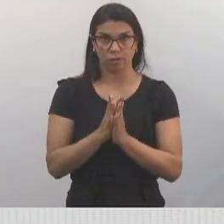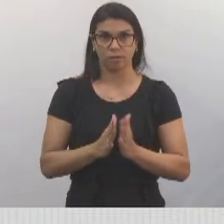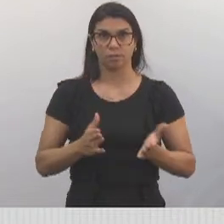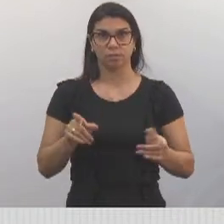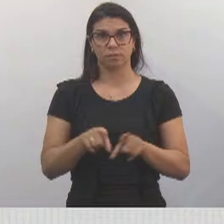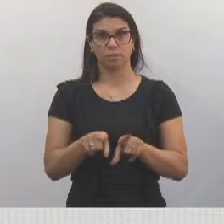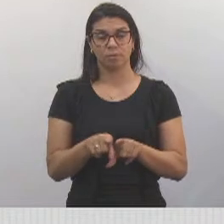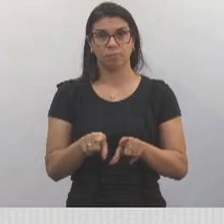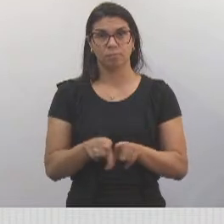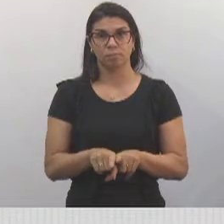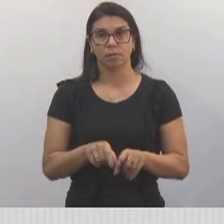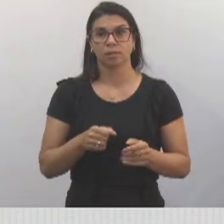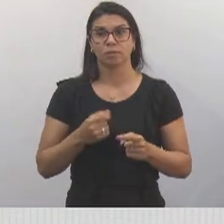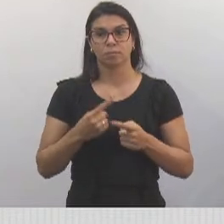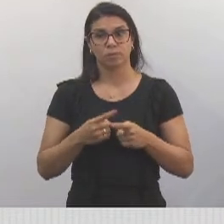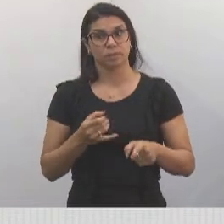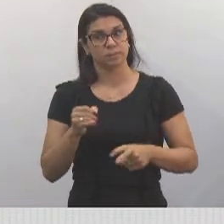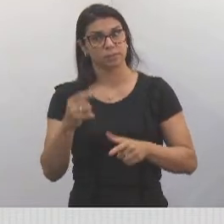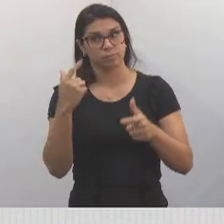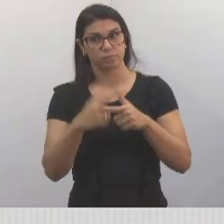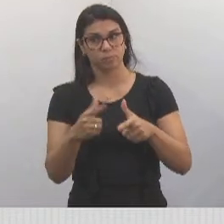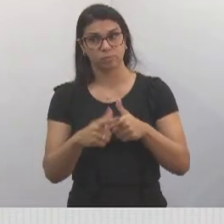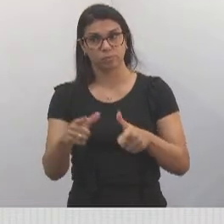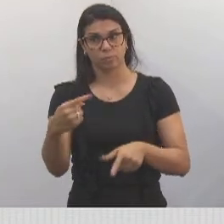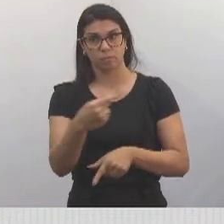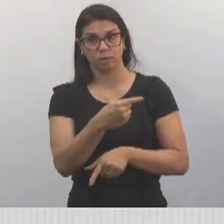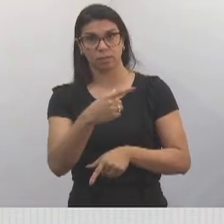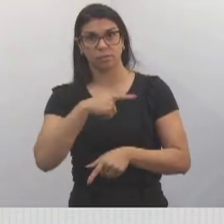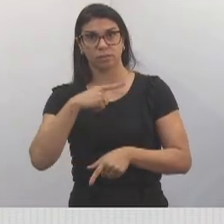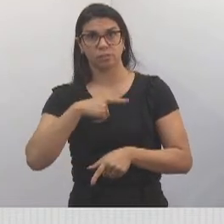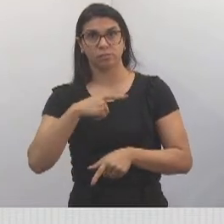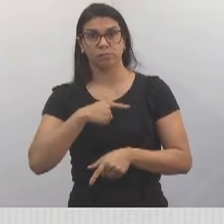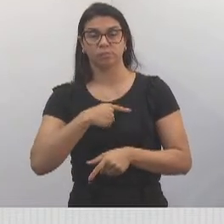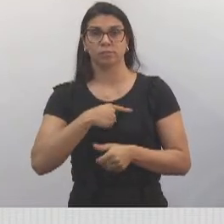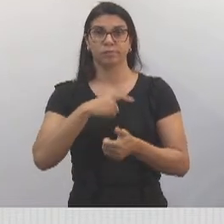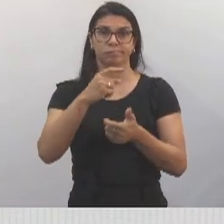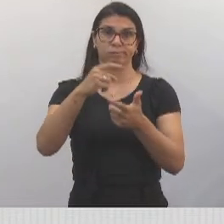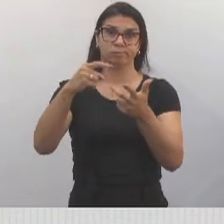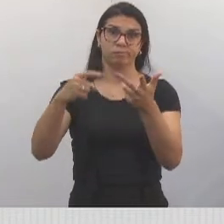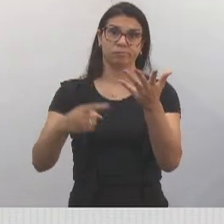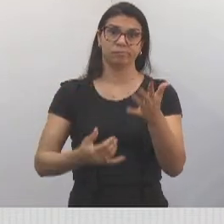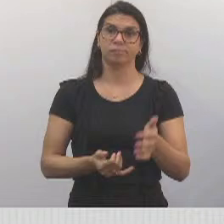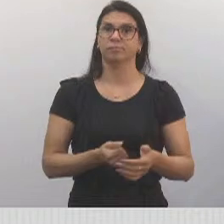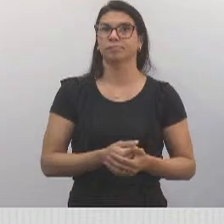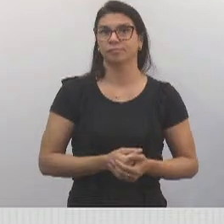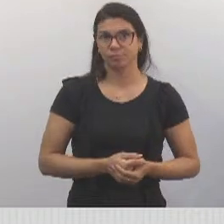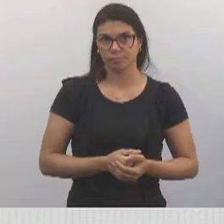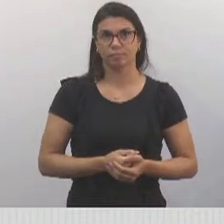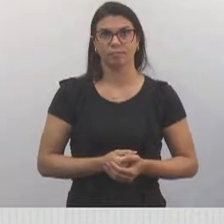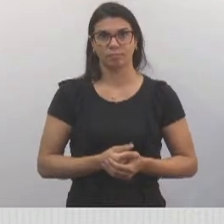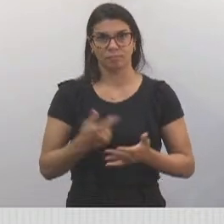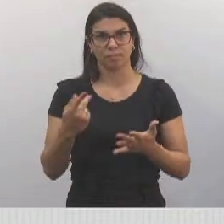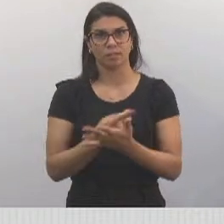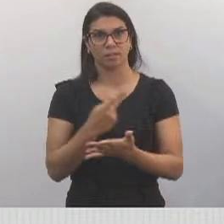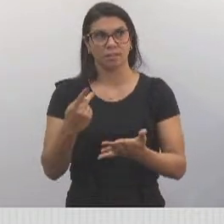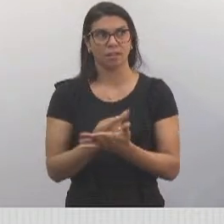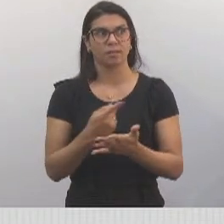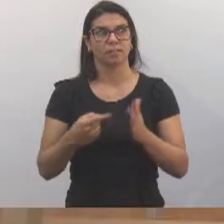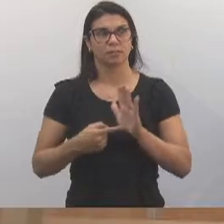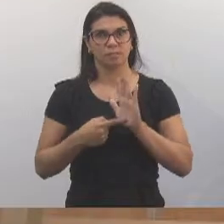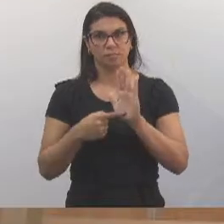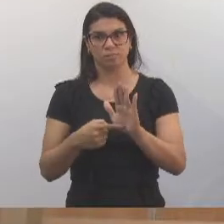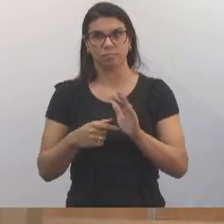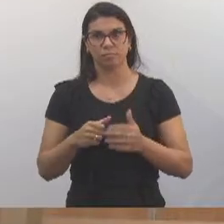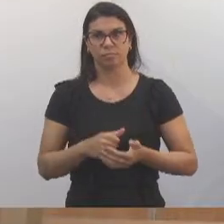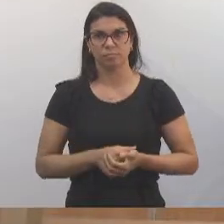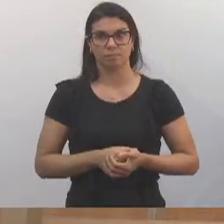uma tragédia lá, vão achar 1000 desculpas. 1000 desculpas. Basta passar lá, Eu não tenho coragem de passar de carro, mas olha o